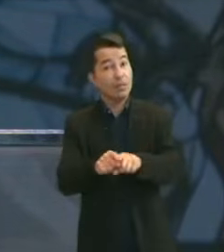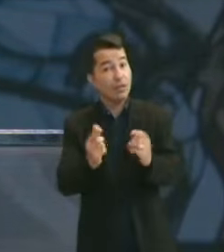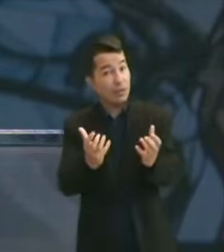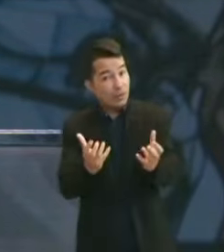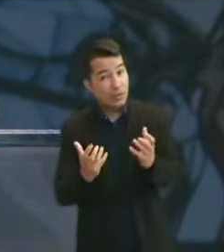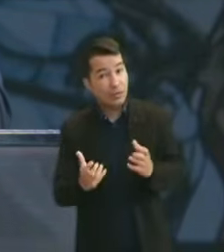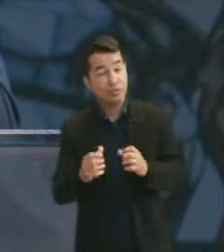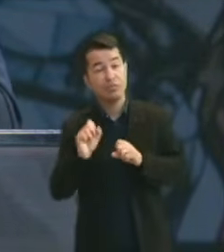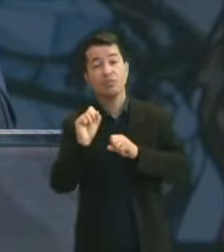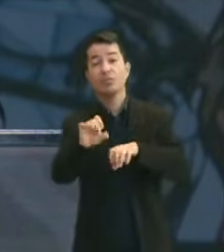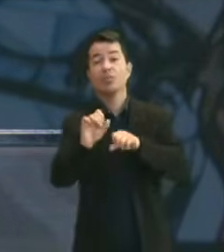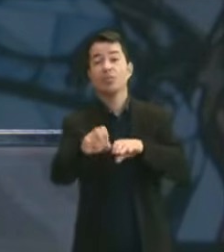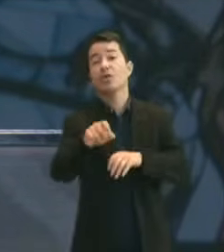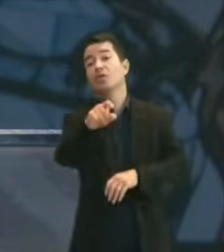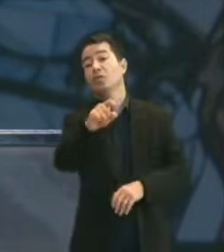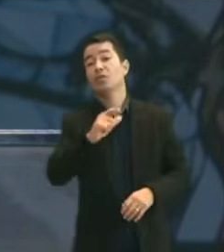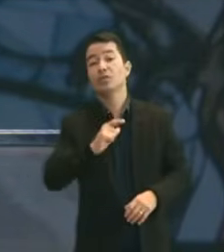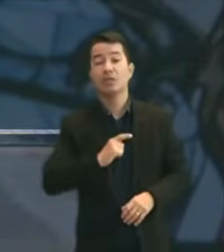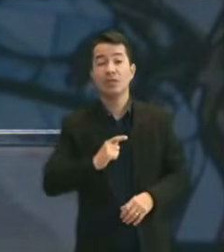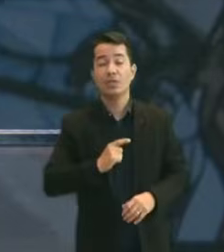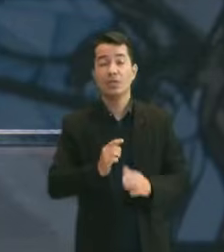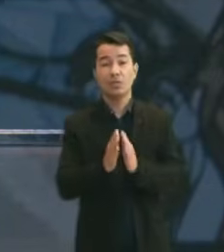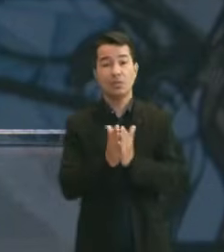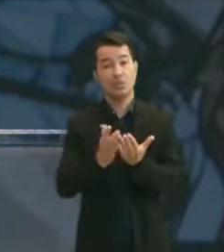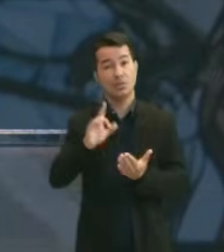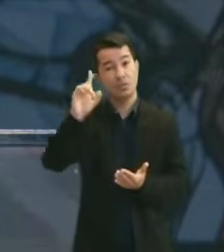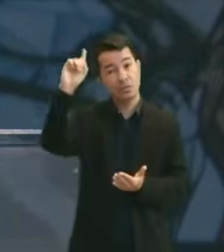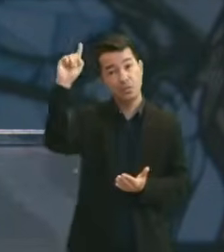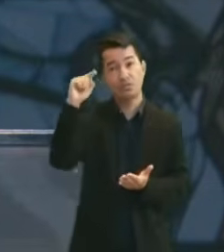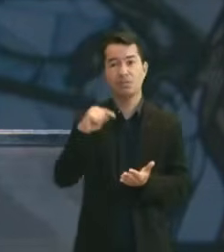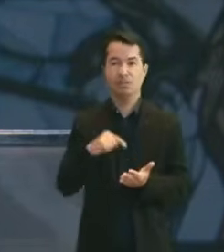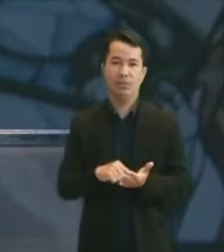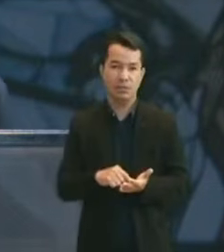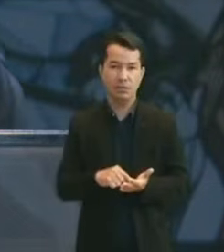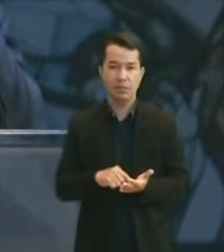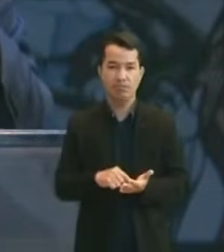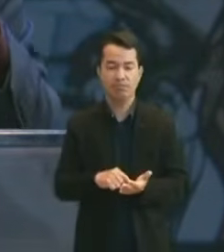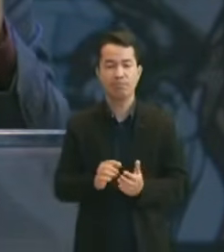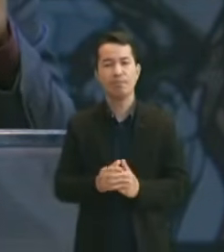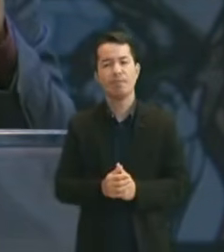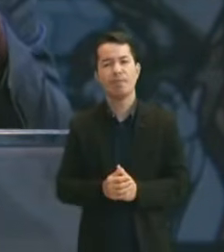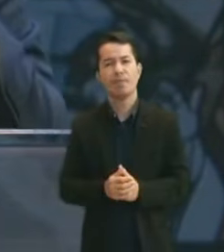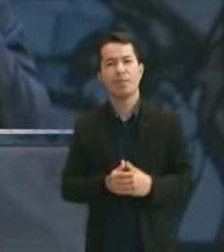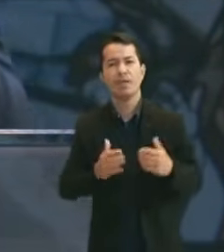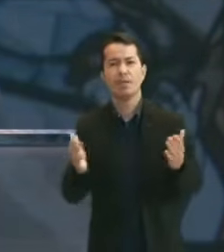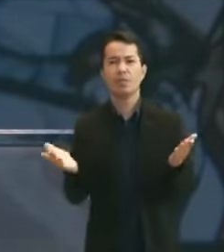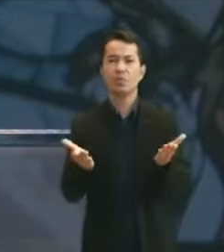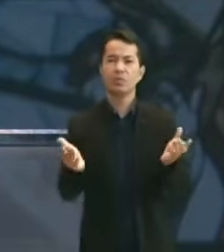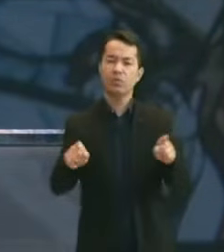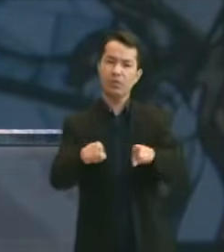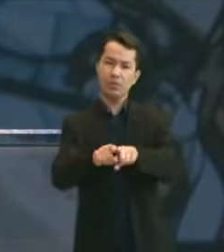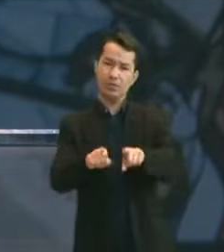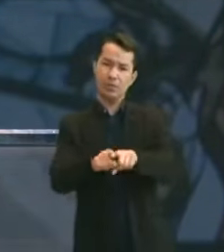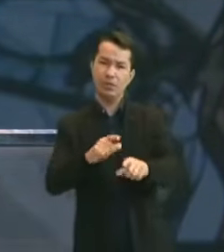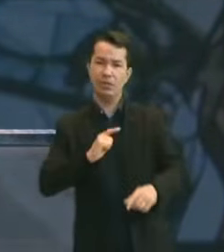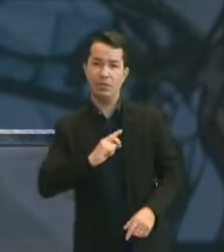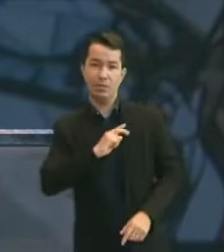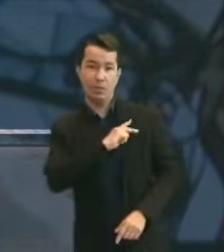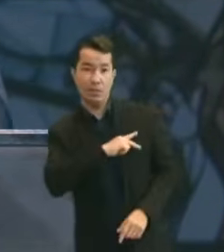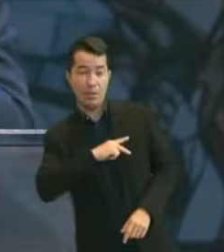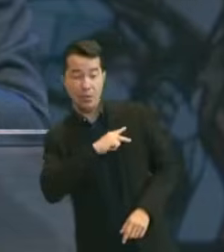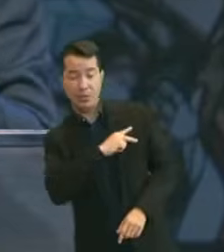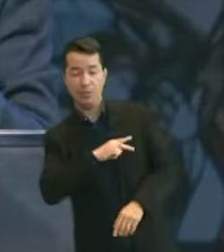Deus. Eu quero olhar com você para pelo menos mais uma cena desse discipulado entre Paulo e